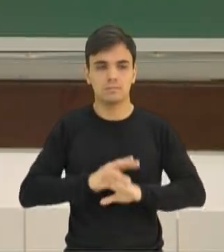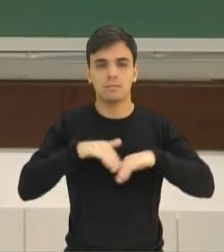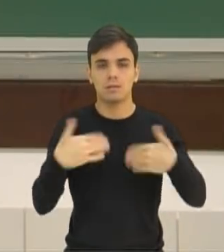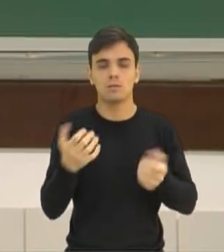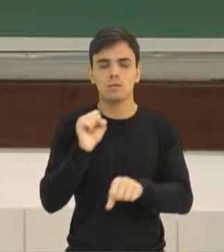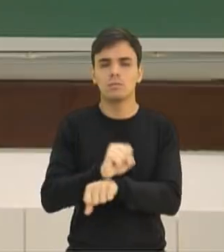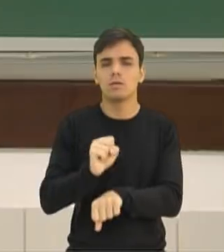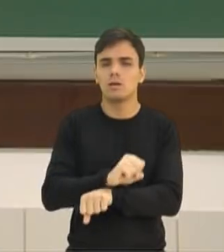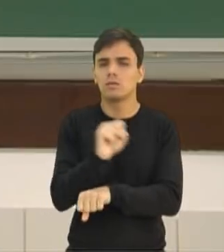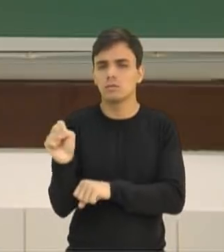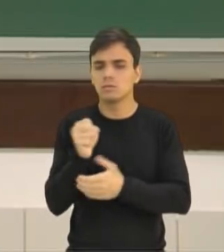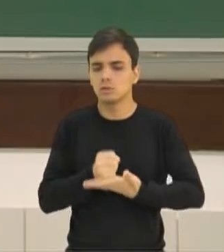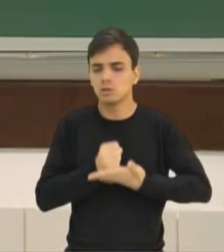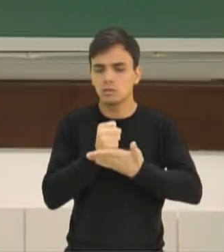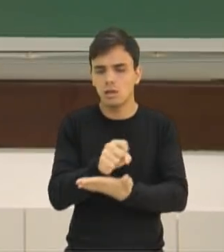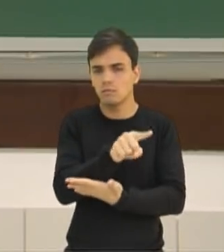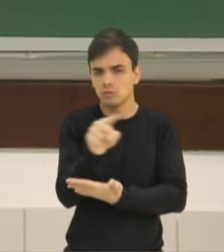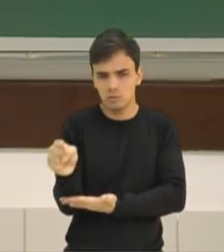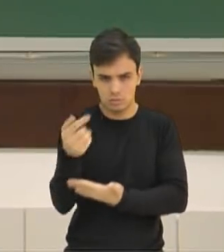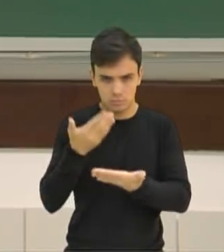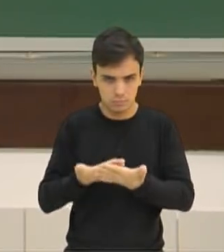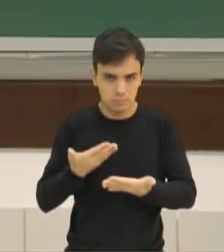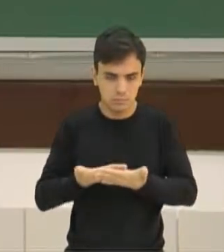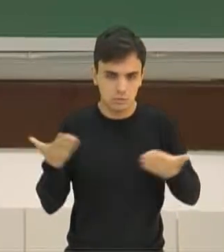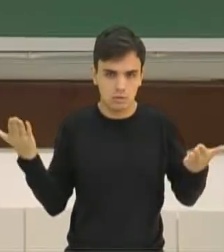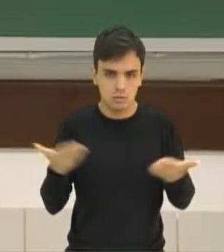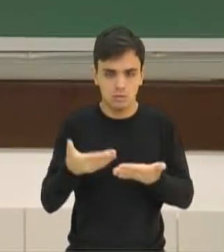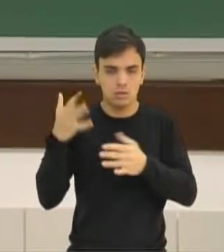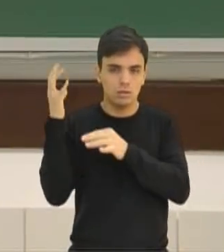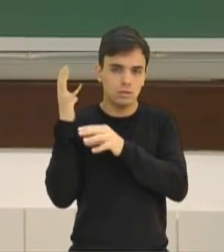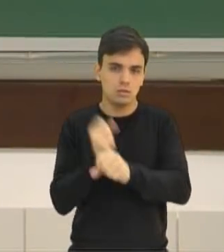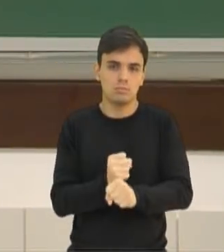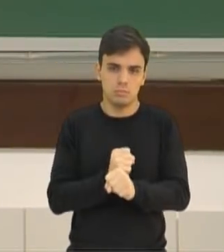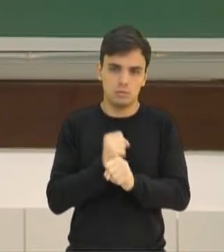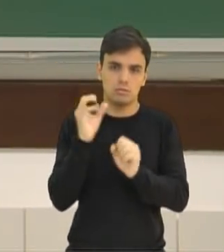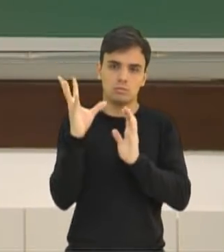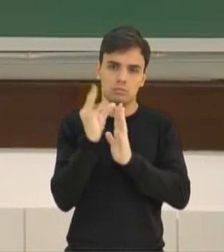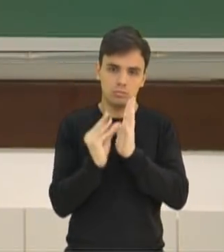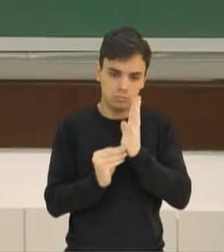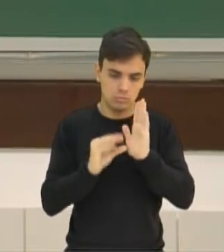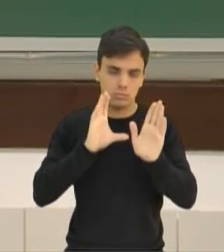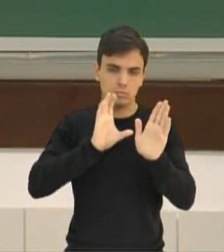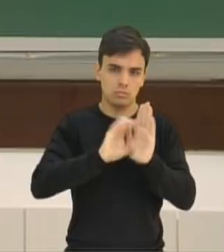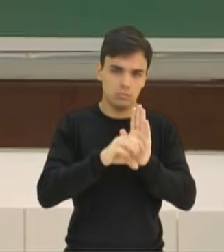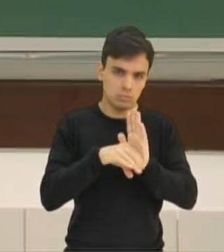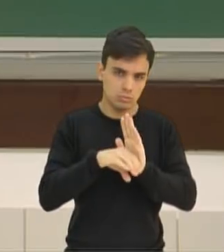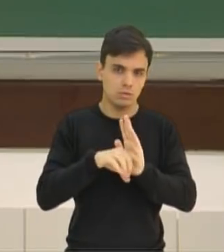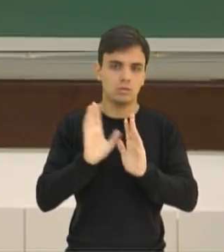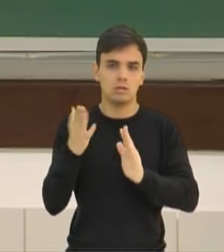espero ter contribuído na aula de hoje com vocês, nessa retomada de alguns conceitos, de